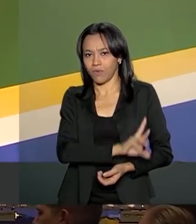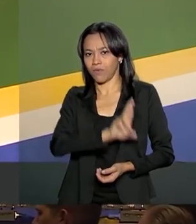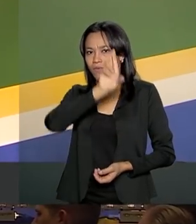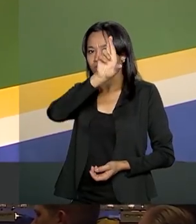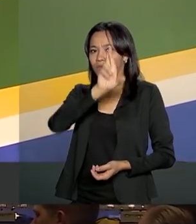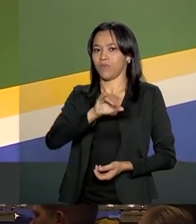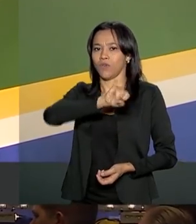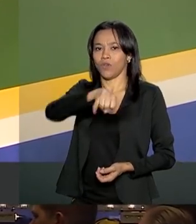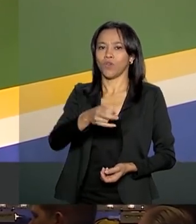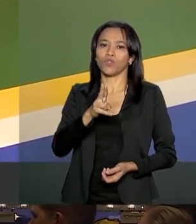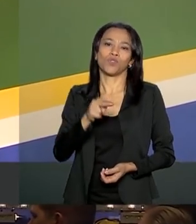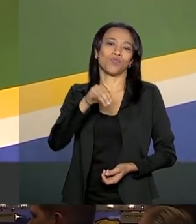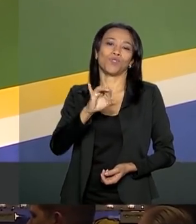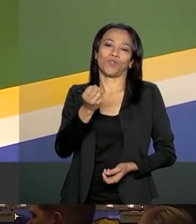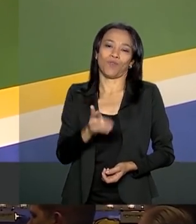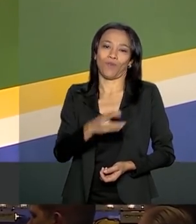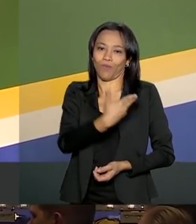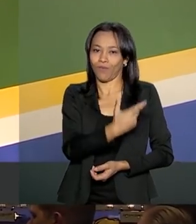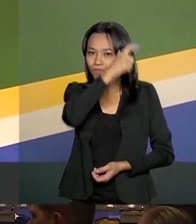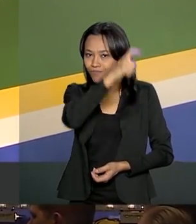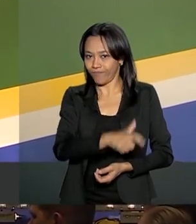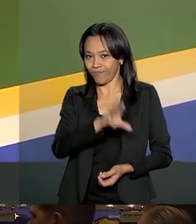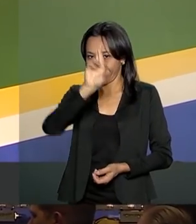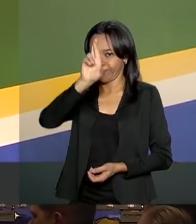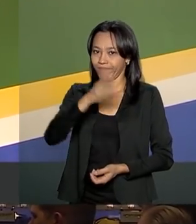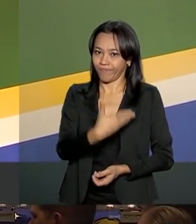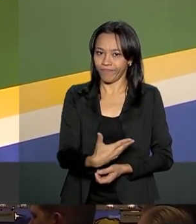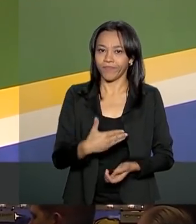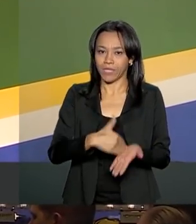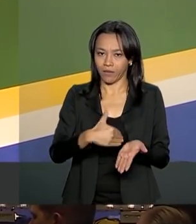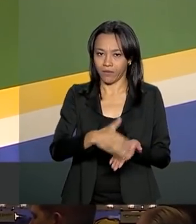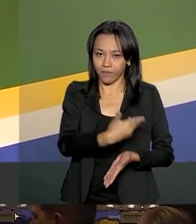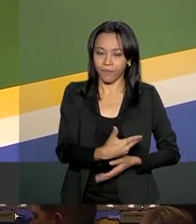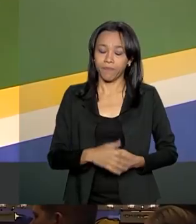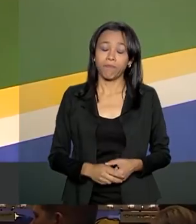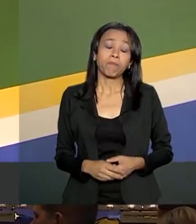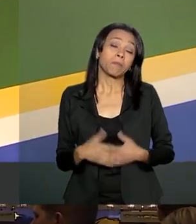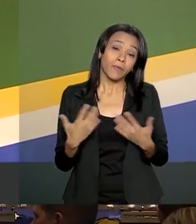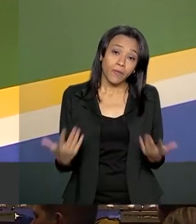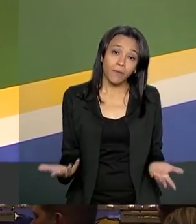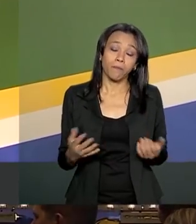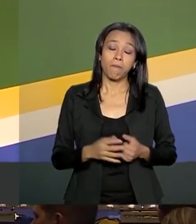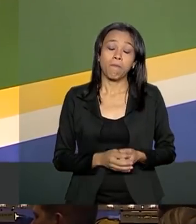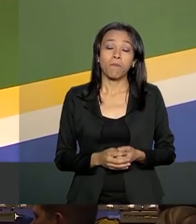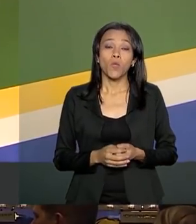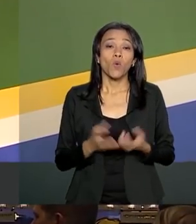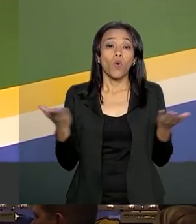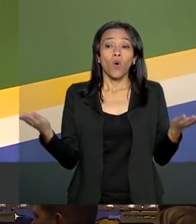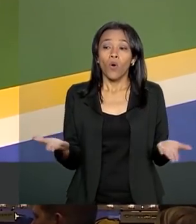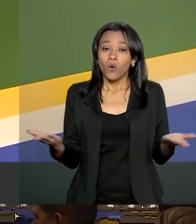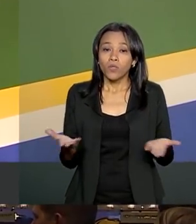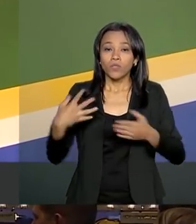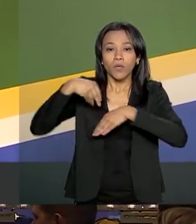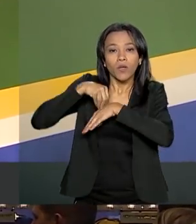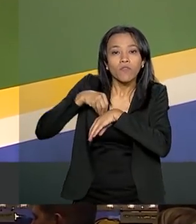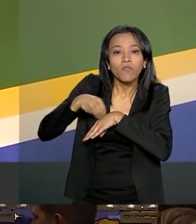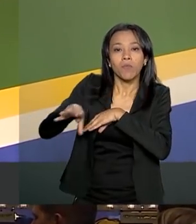Júnior. É a mesma coisa. Então, meus senhores, o recado que eu dou aos senhores